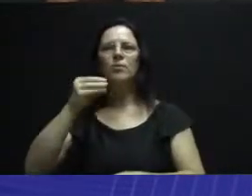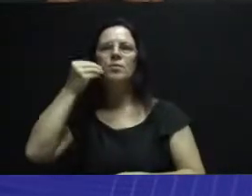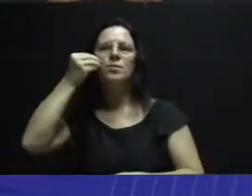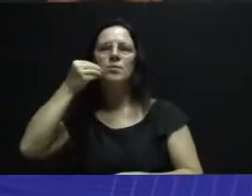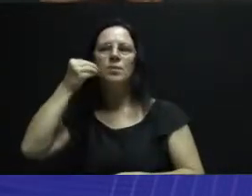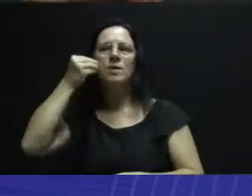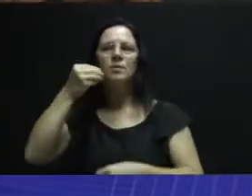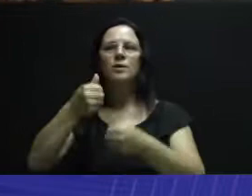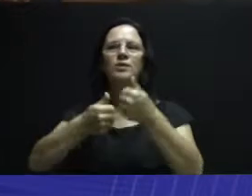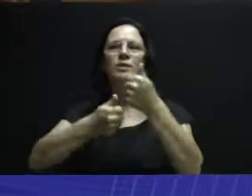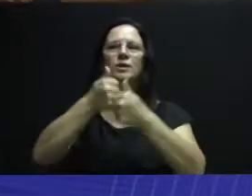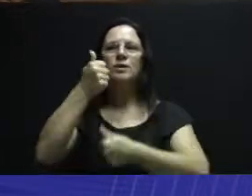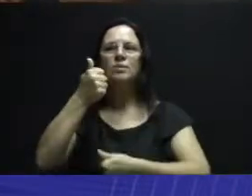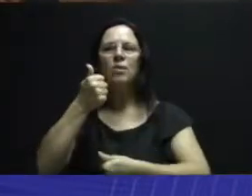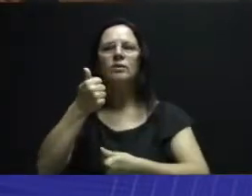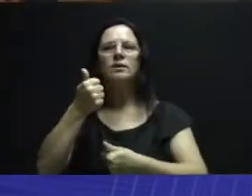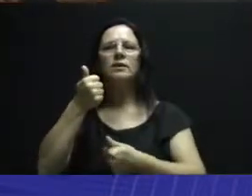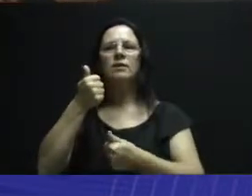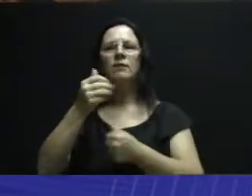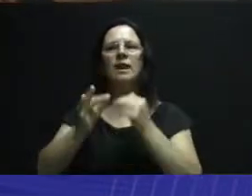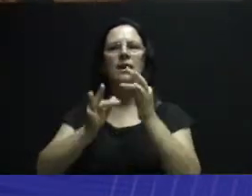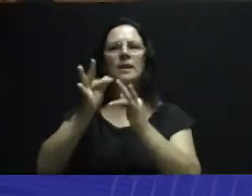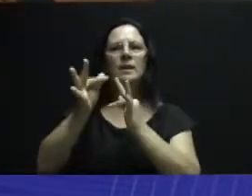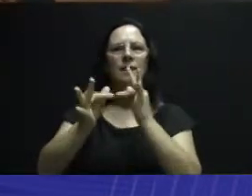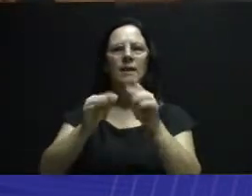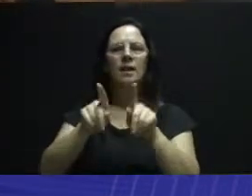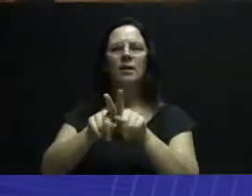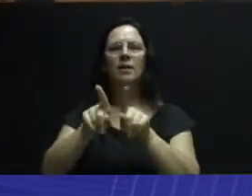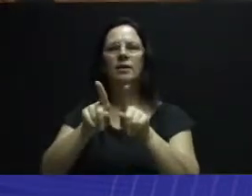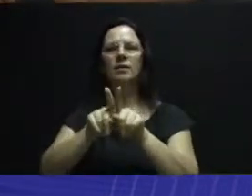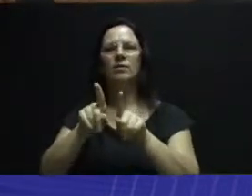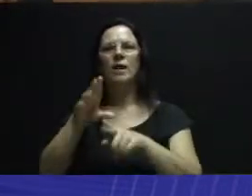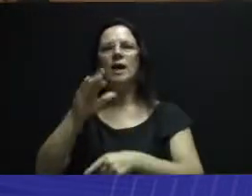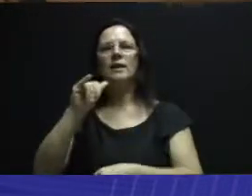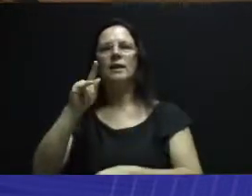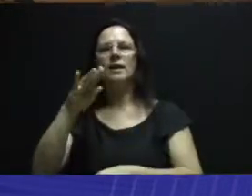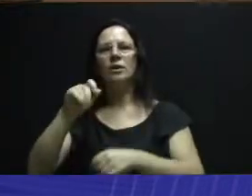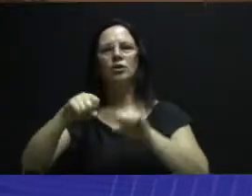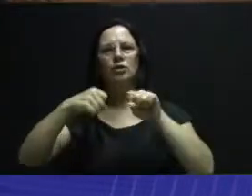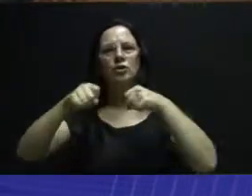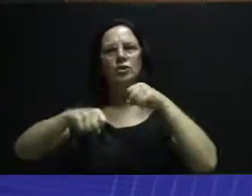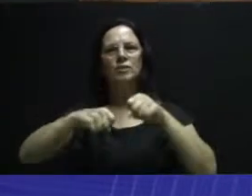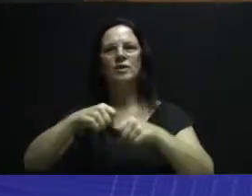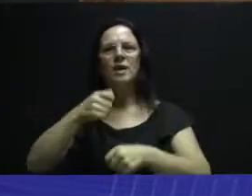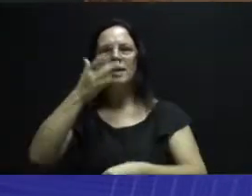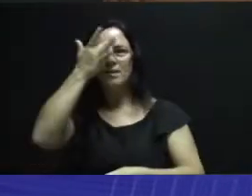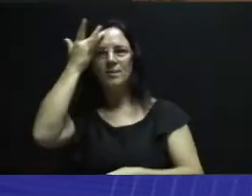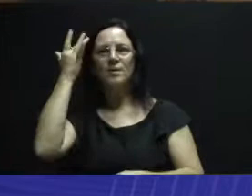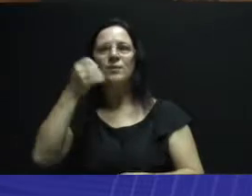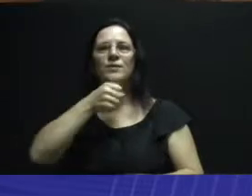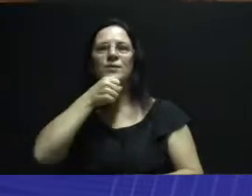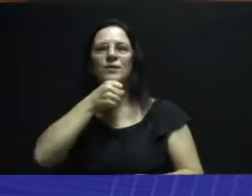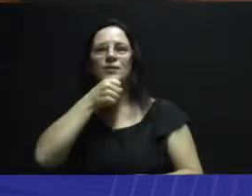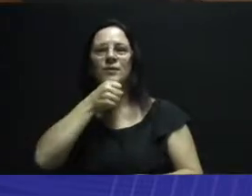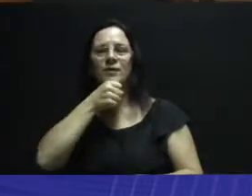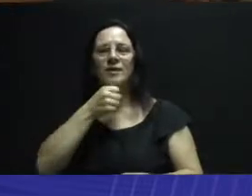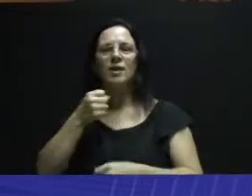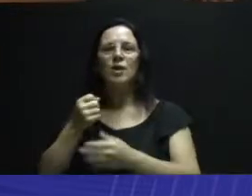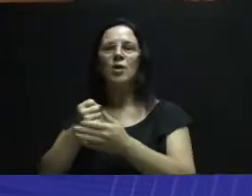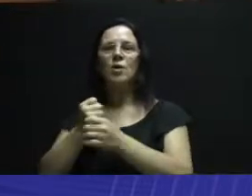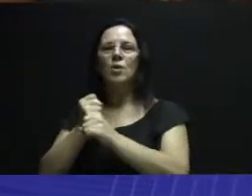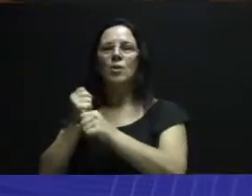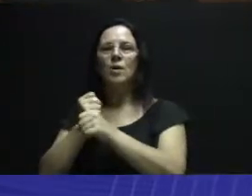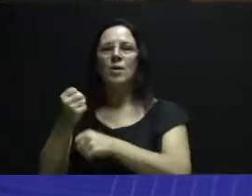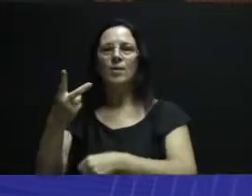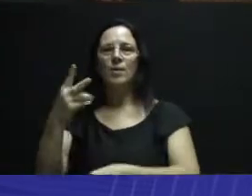experiência no esporte o levou a ser técnico de atletismo das equipes da terceira idade. Em 2000, foi treinador